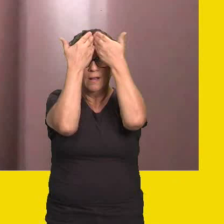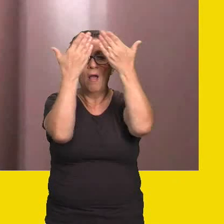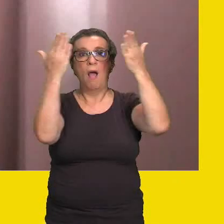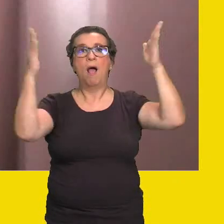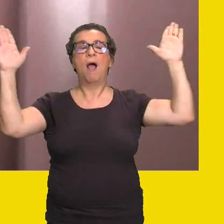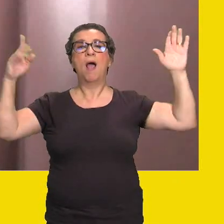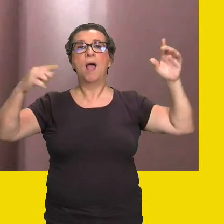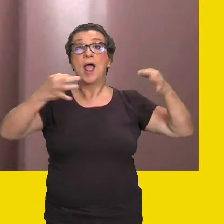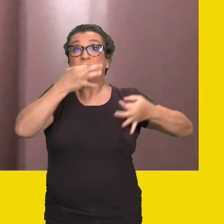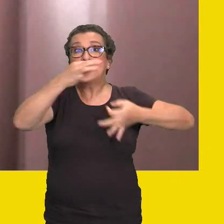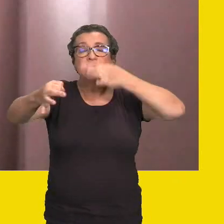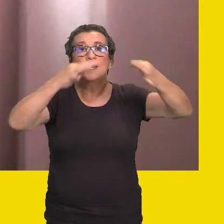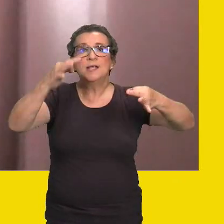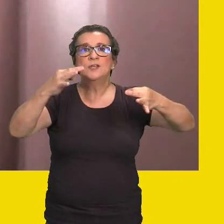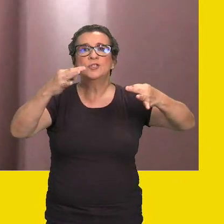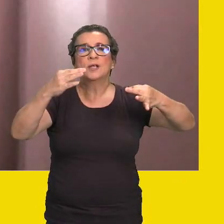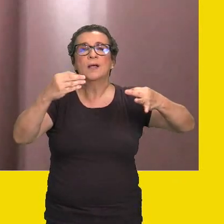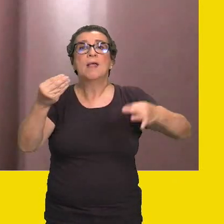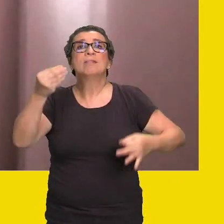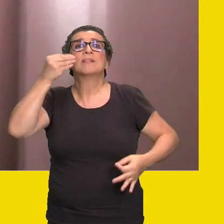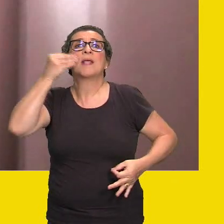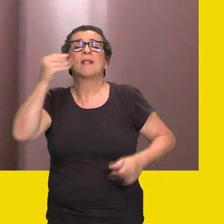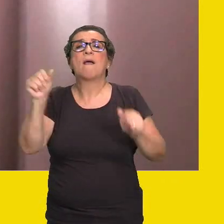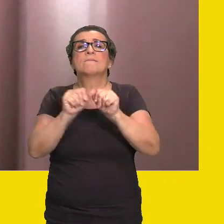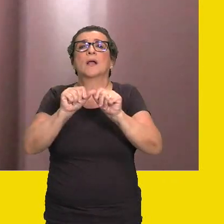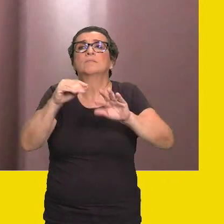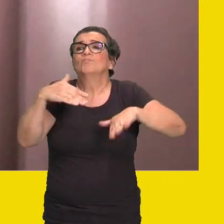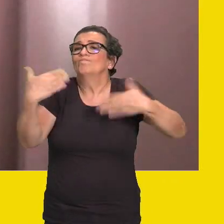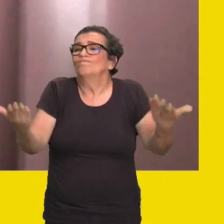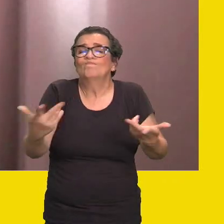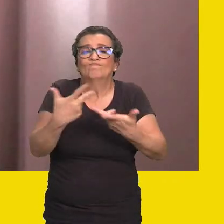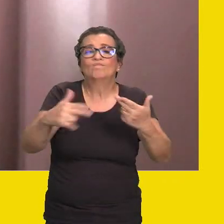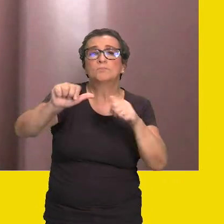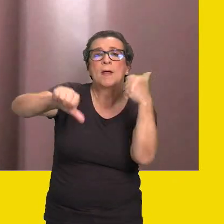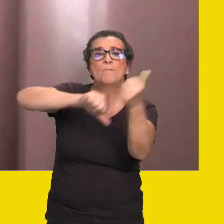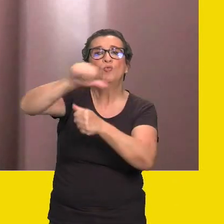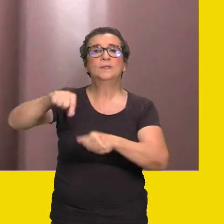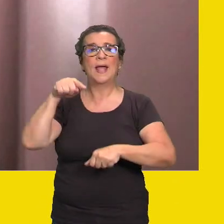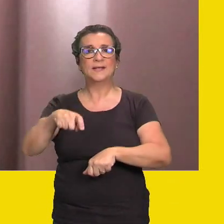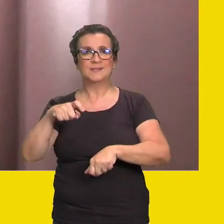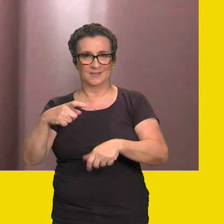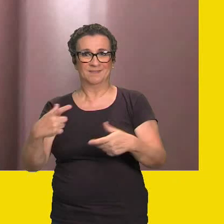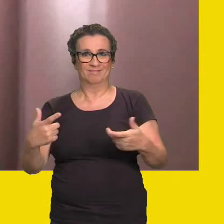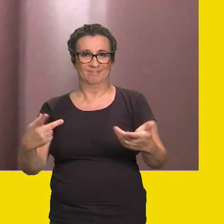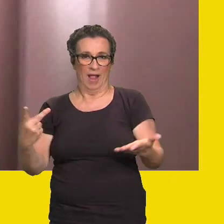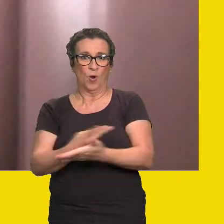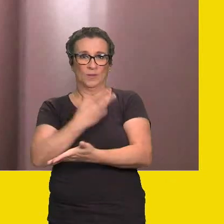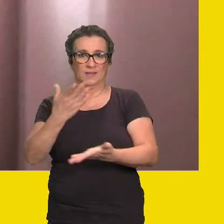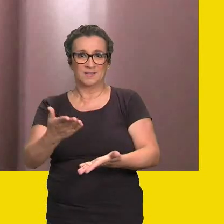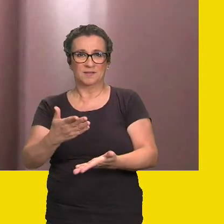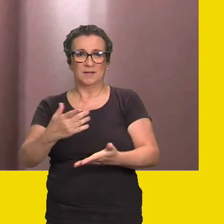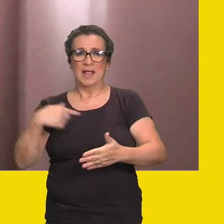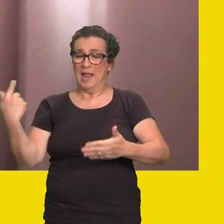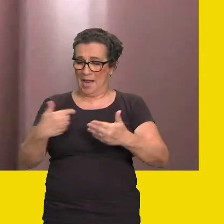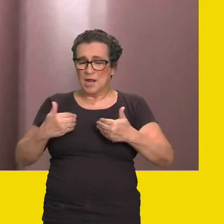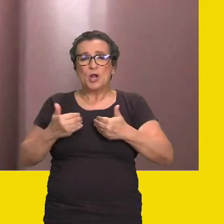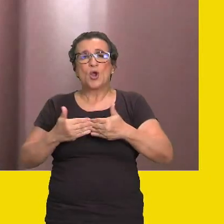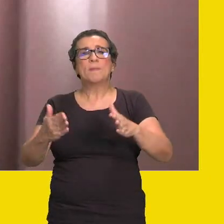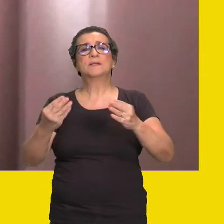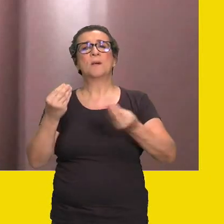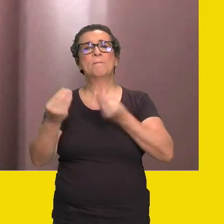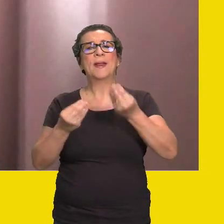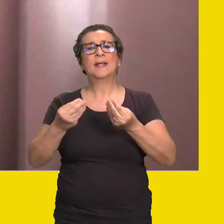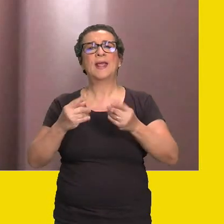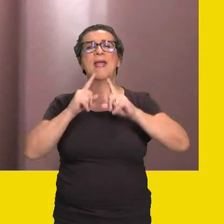fazer para tentar, de alguma forma, mudar aquela situação, Né? Então, assim, e aí começamos, mas para quem que a gente